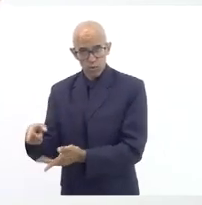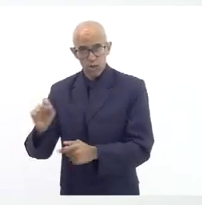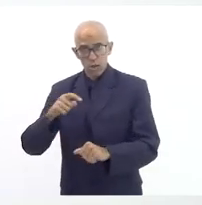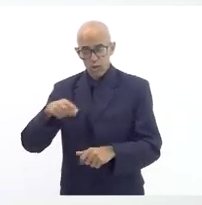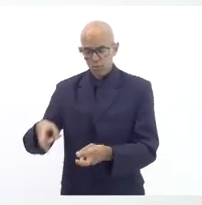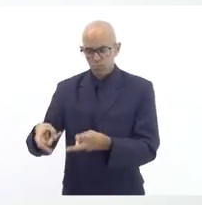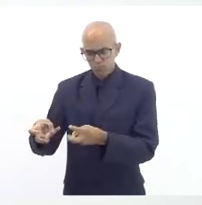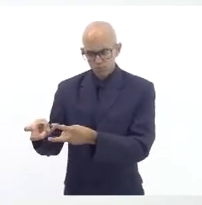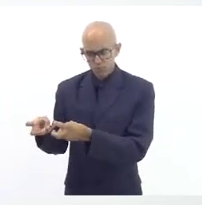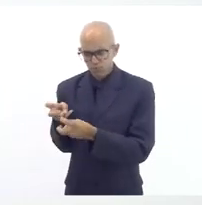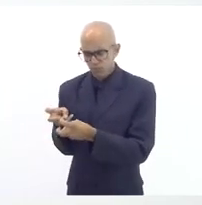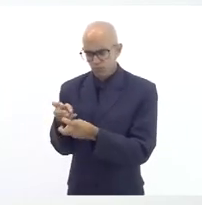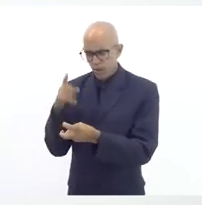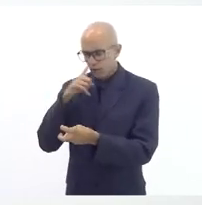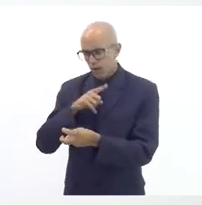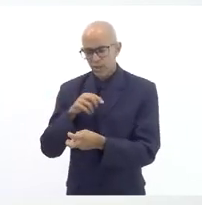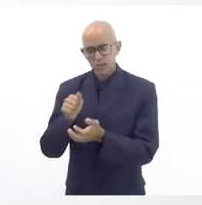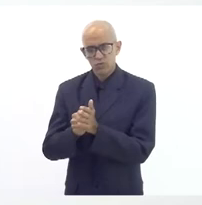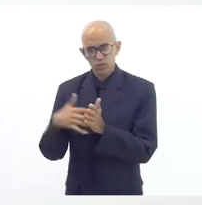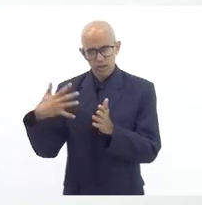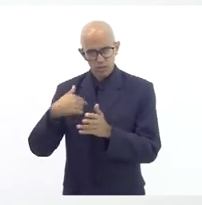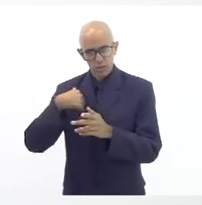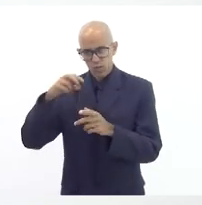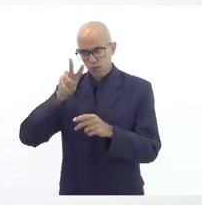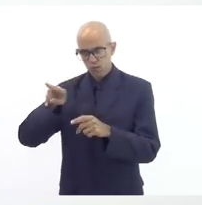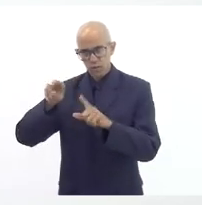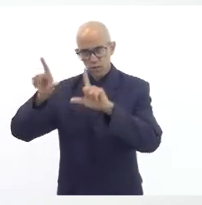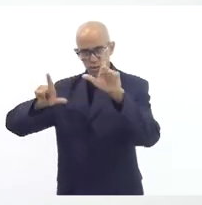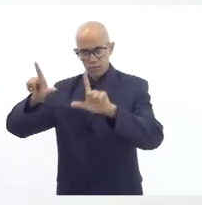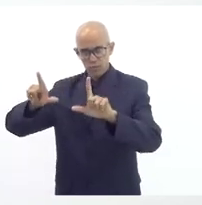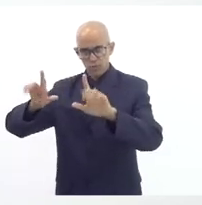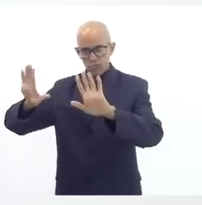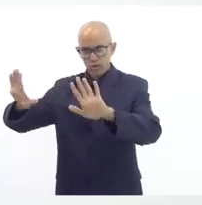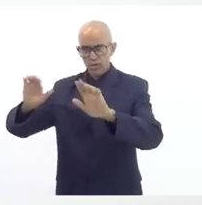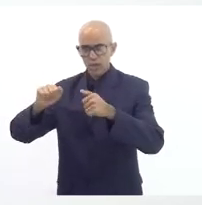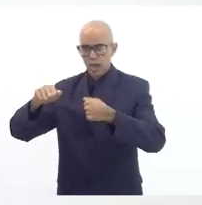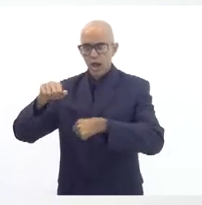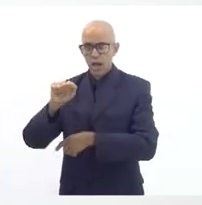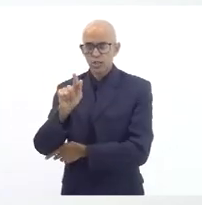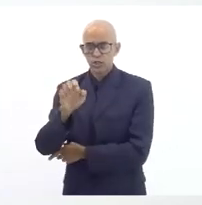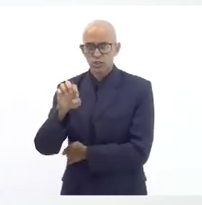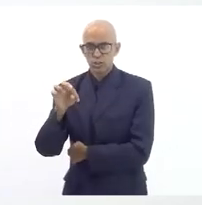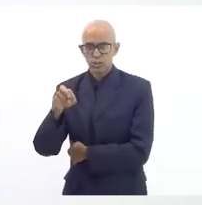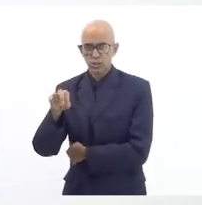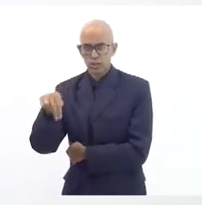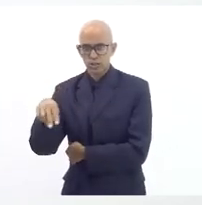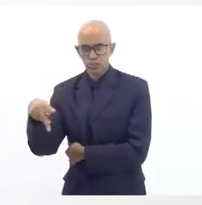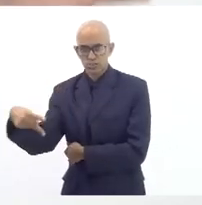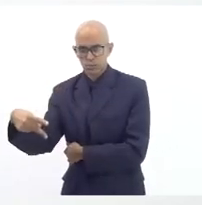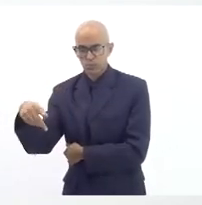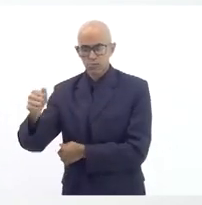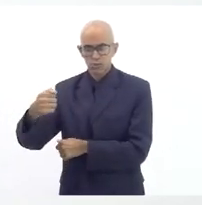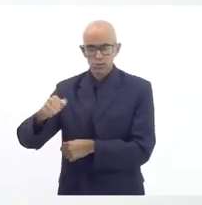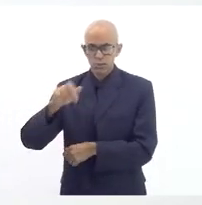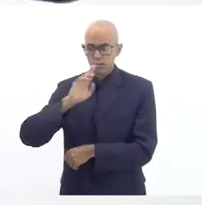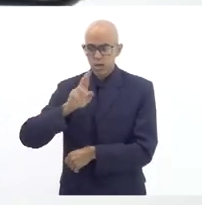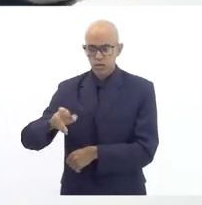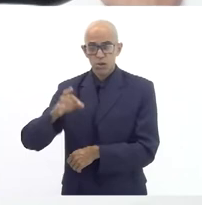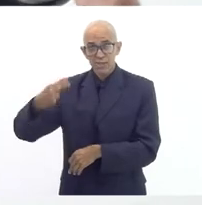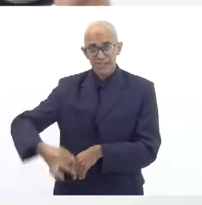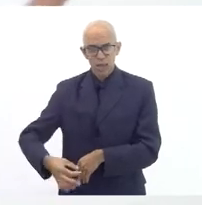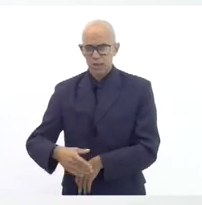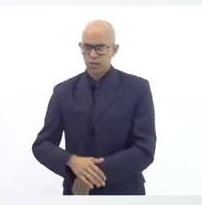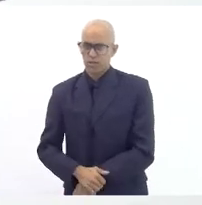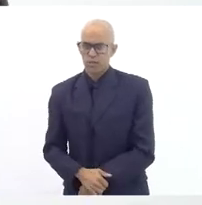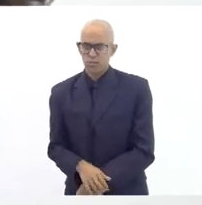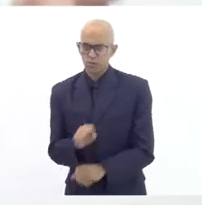série de equívocos, acompanhei pela imprensa. Agora, a AGTRANSP tem que dar uma resposta efetiva. para a sociedade. Então fica aqui o meu encaminhamento, que a